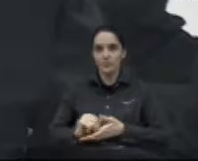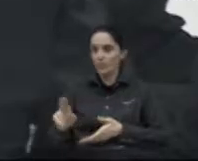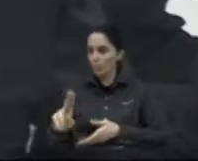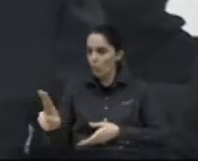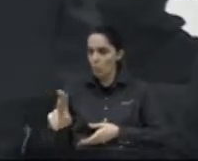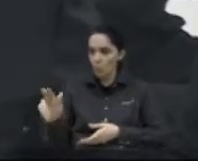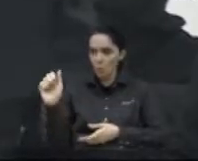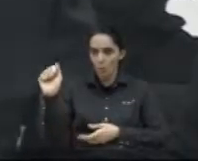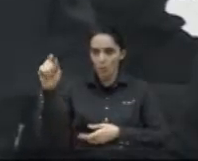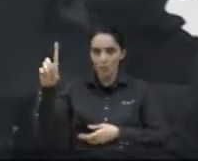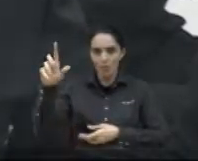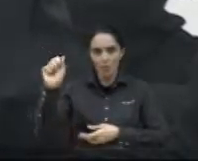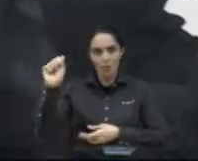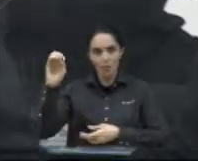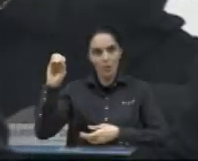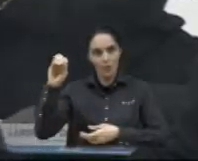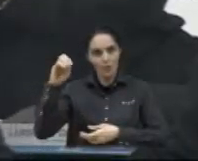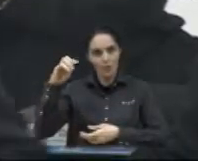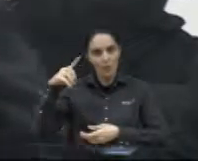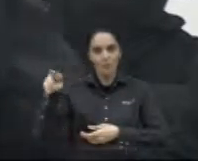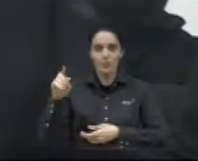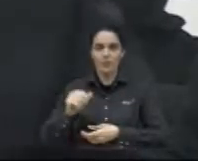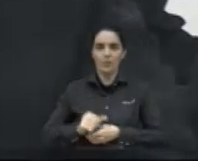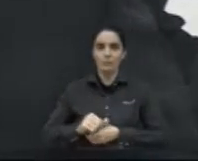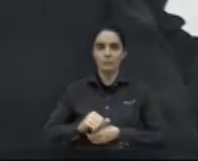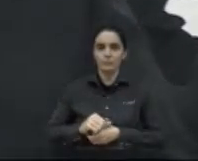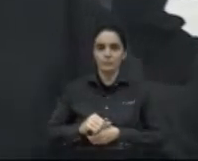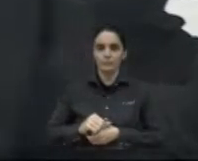Adão Bernardo. Então, Zé Roberto, eu quero que